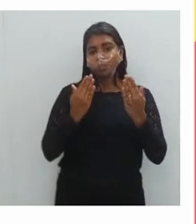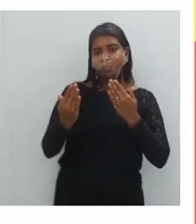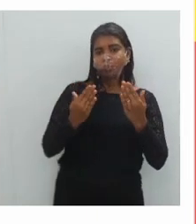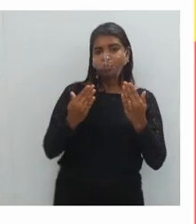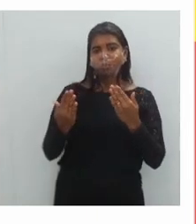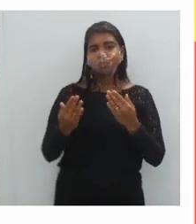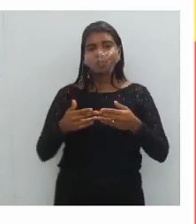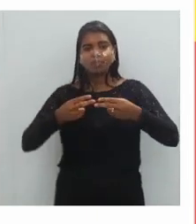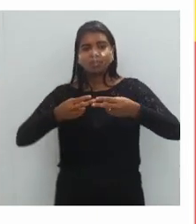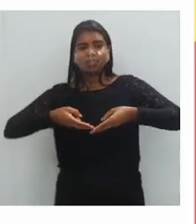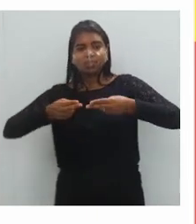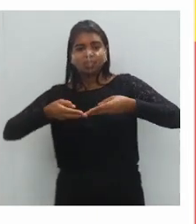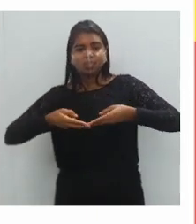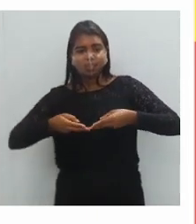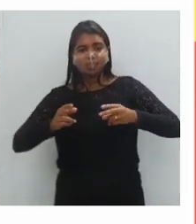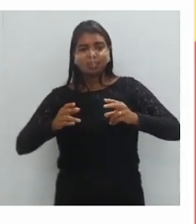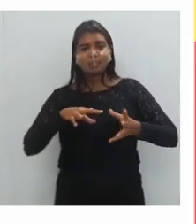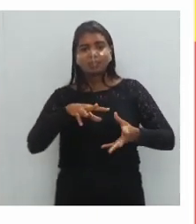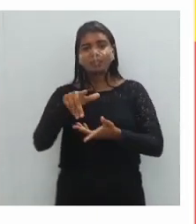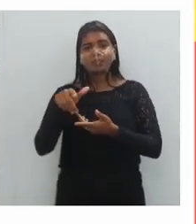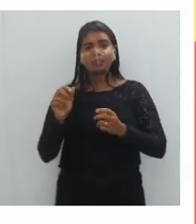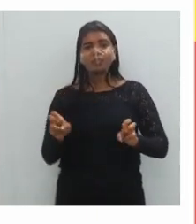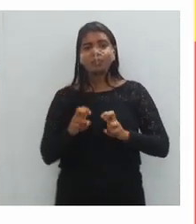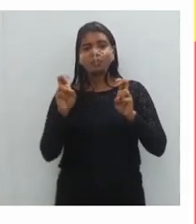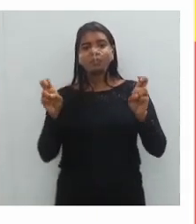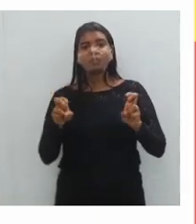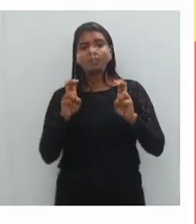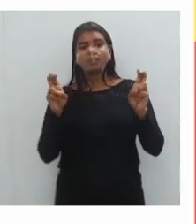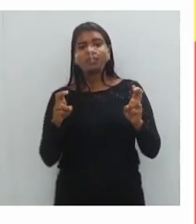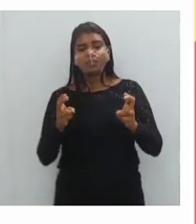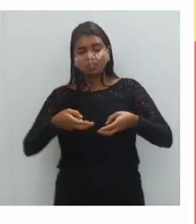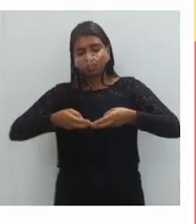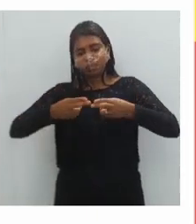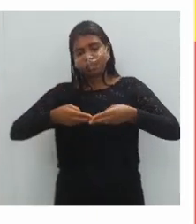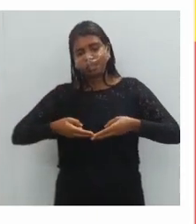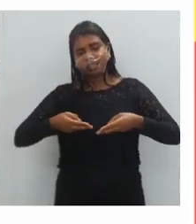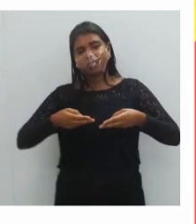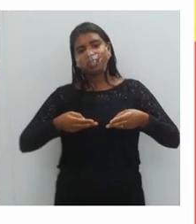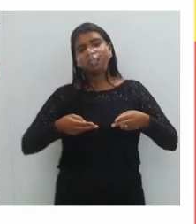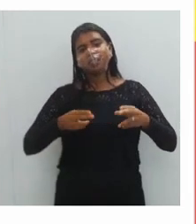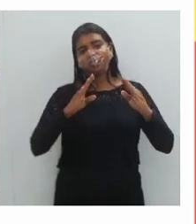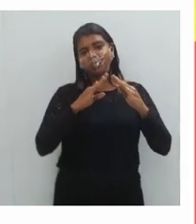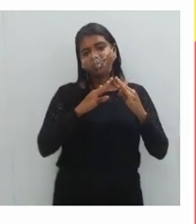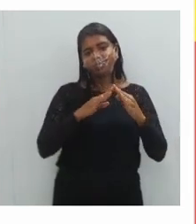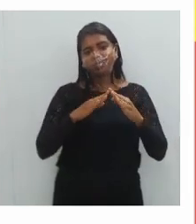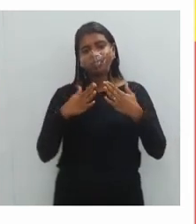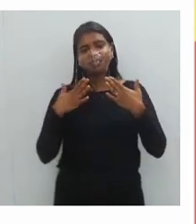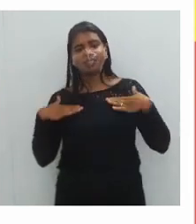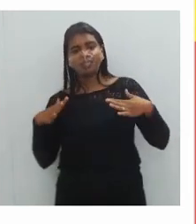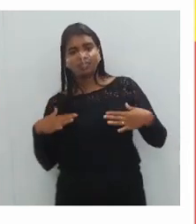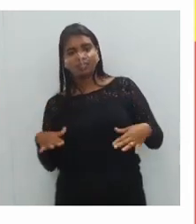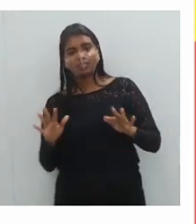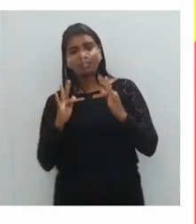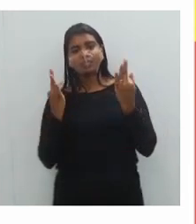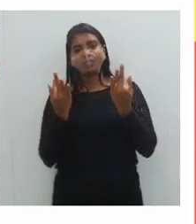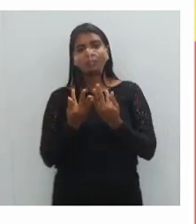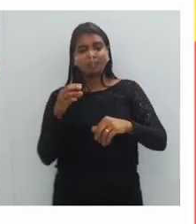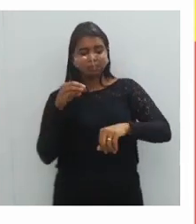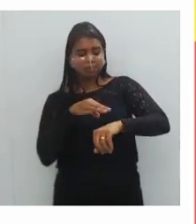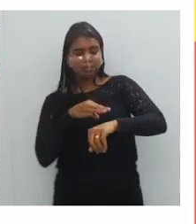rede mundial de computadores com a rede caseira de descanso da família. Tempo.